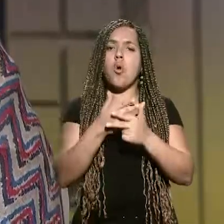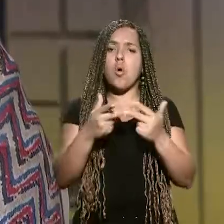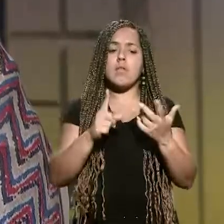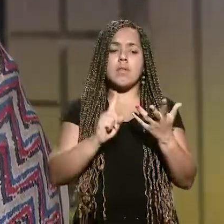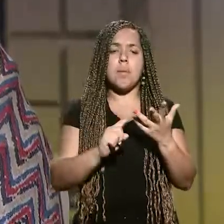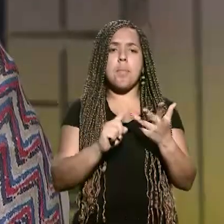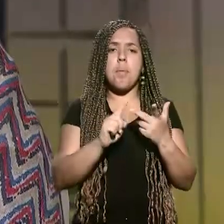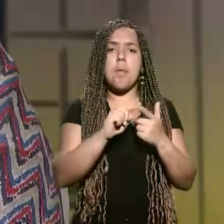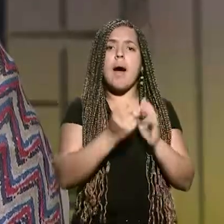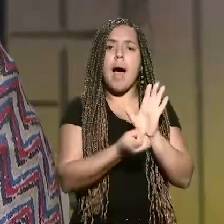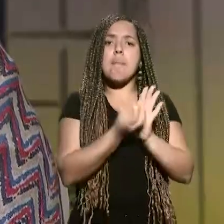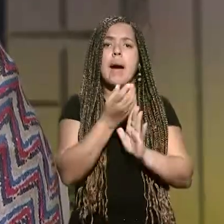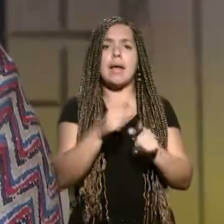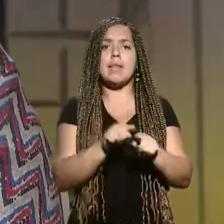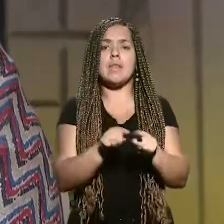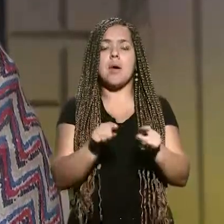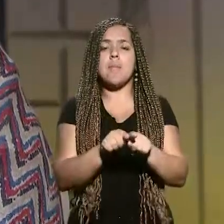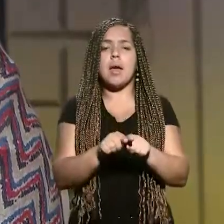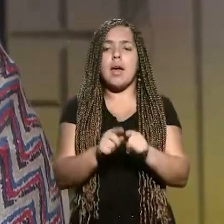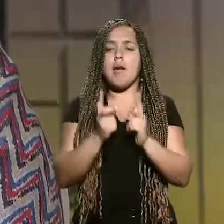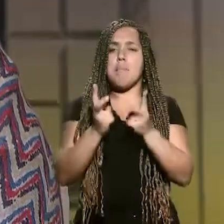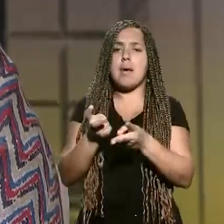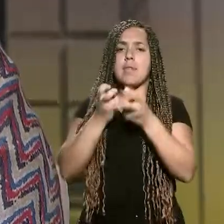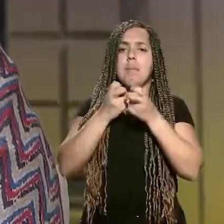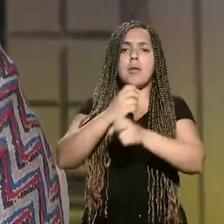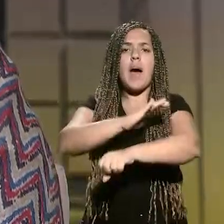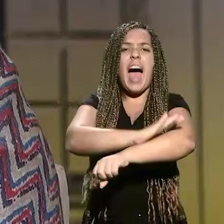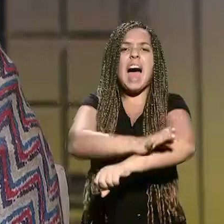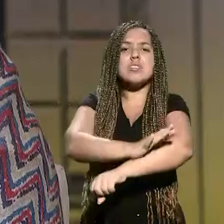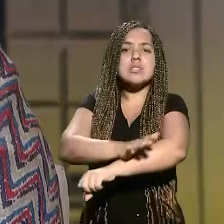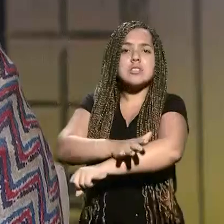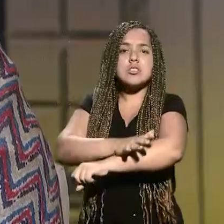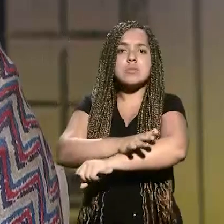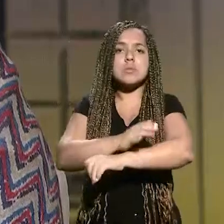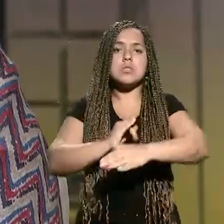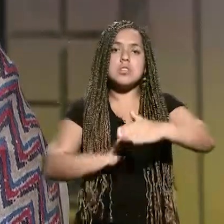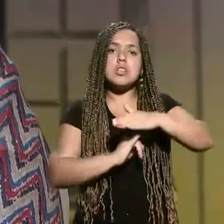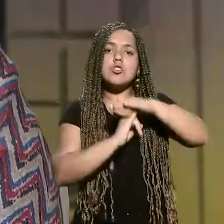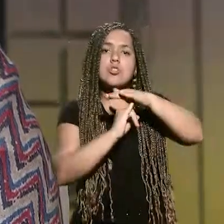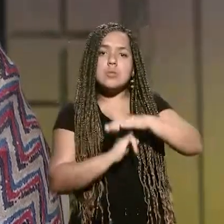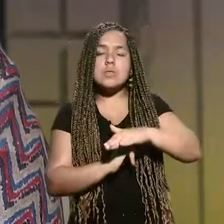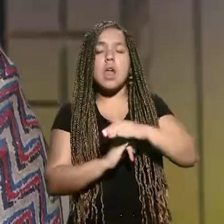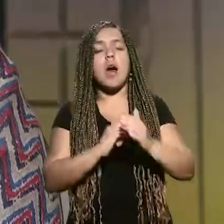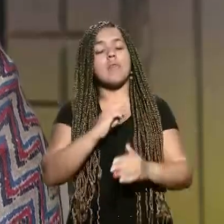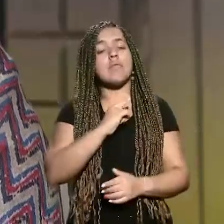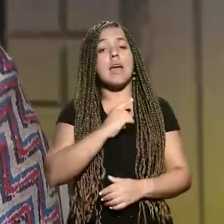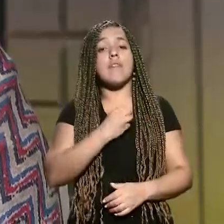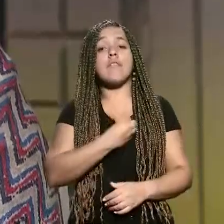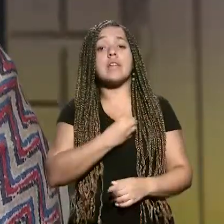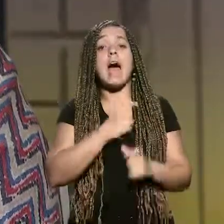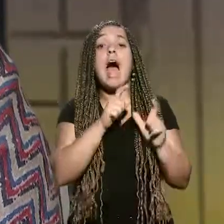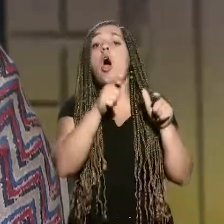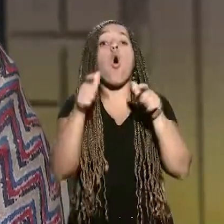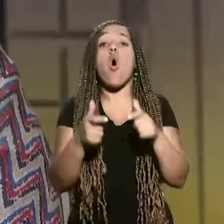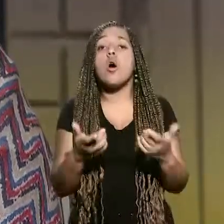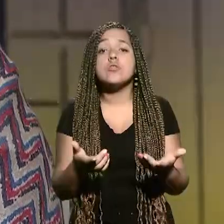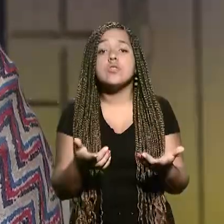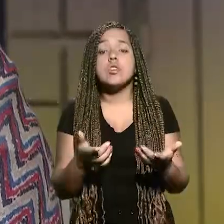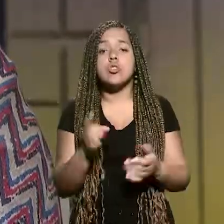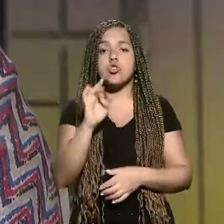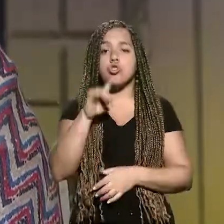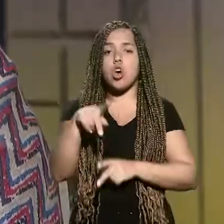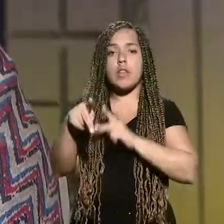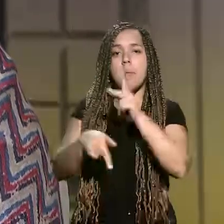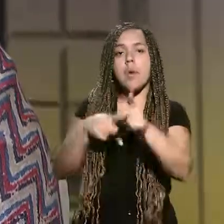aparecem, porque, pegando um pouco o que a Mônica fala desse racismo institucional, ele está presente